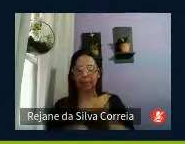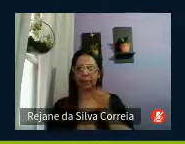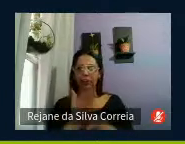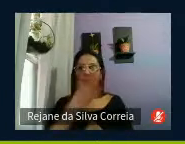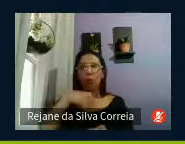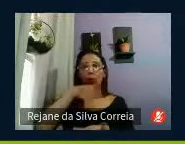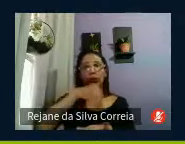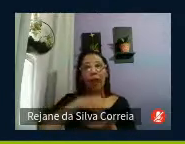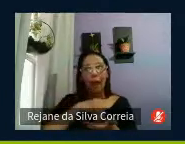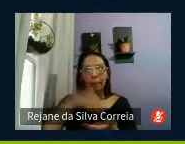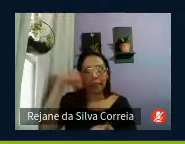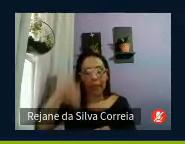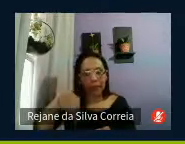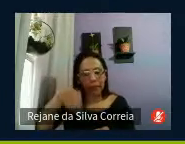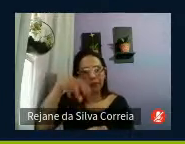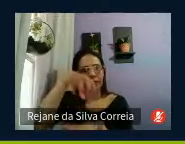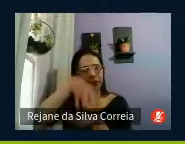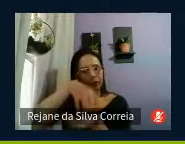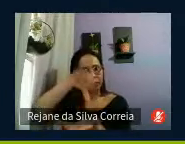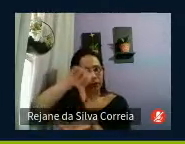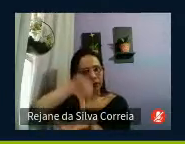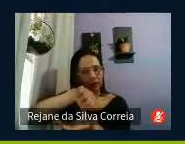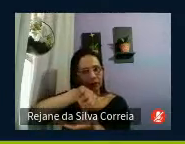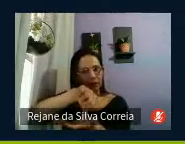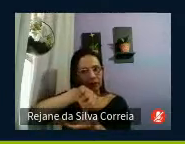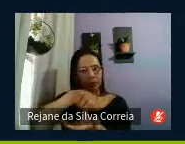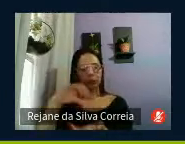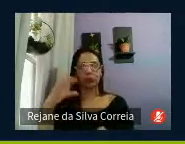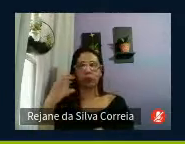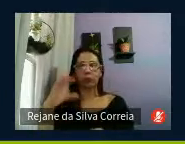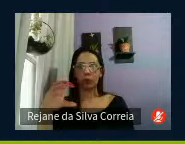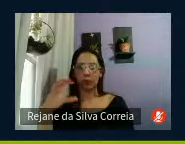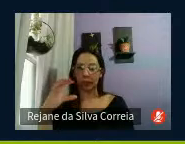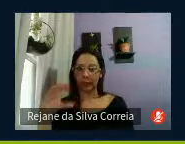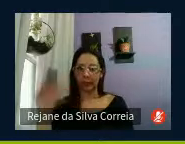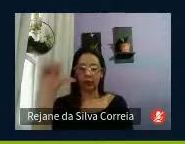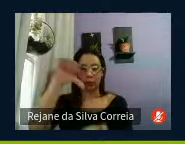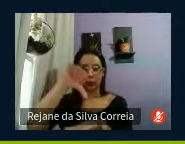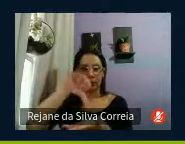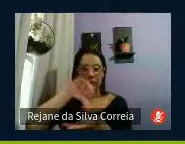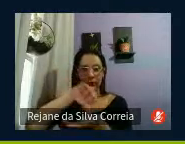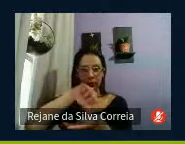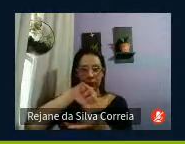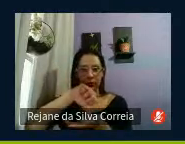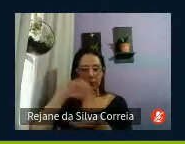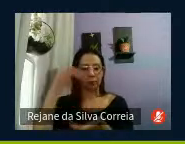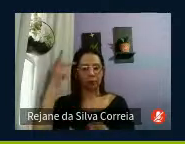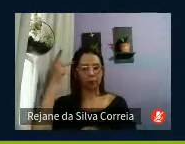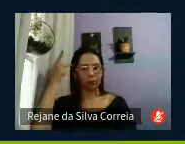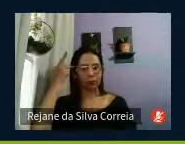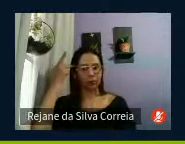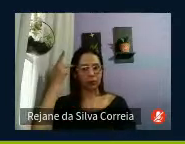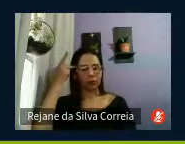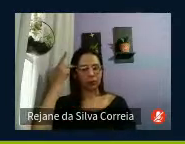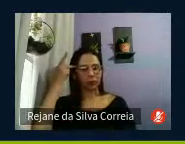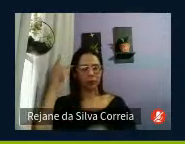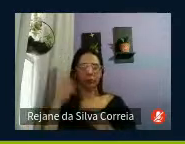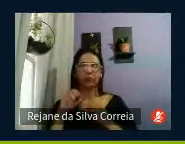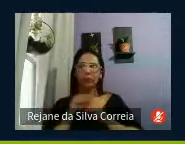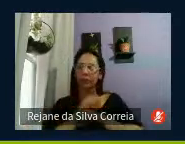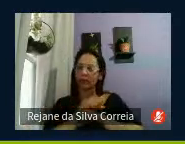Campus Cubatão e Campus São Paulo, e depois ele foi disseminado em todos os